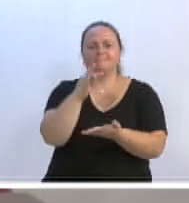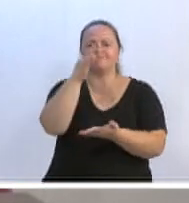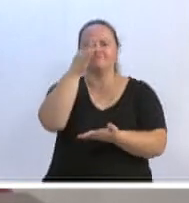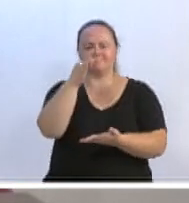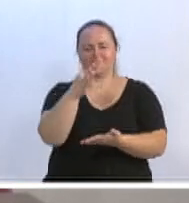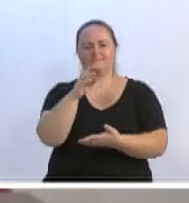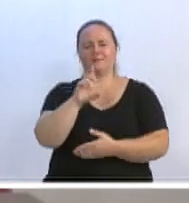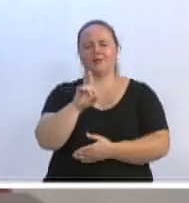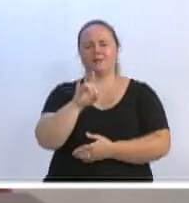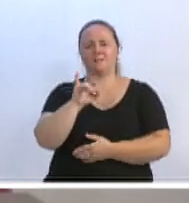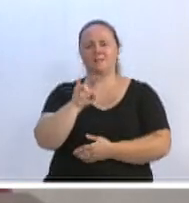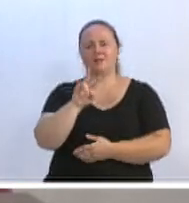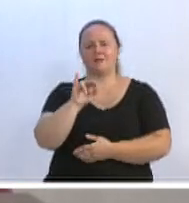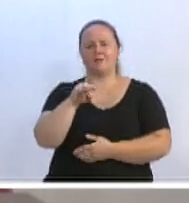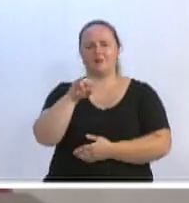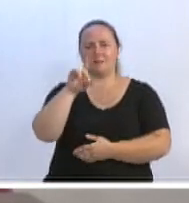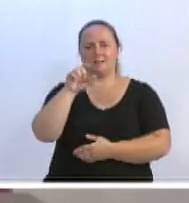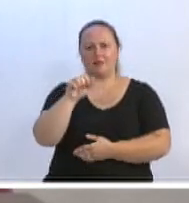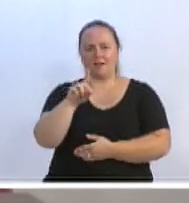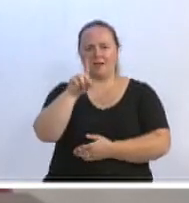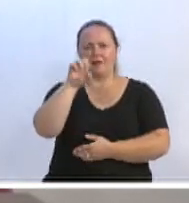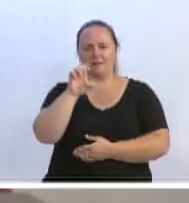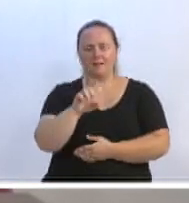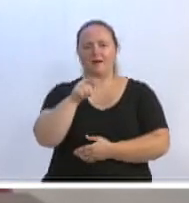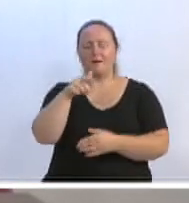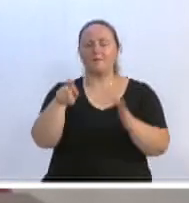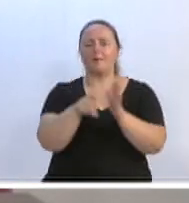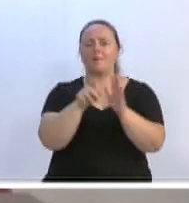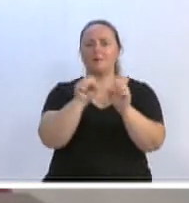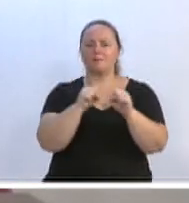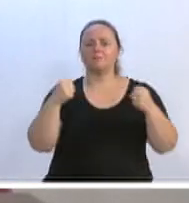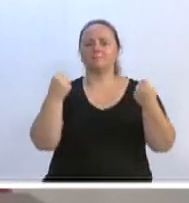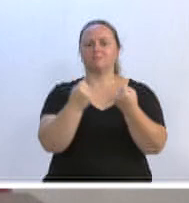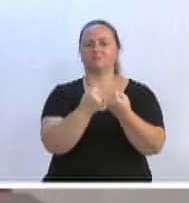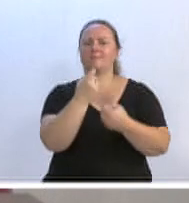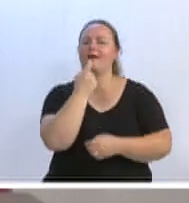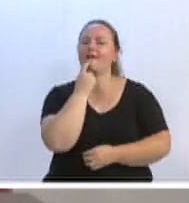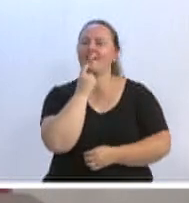divindade pelo Seminário Presbiteriano de Campinas.